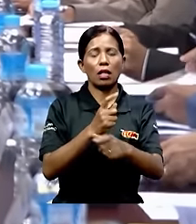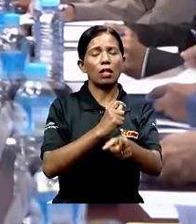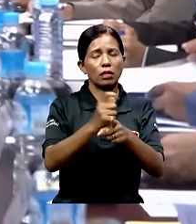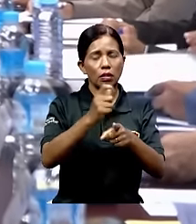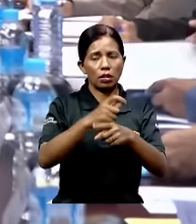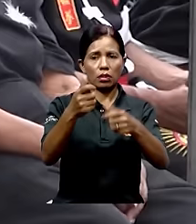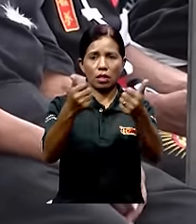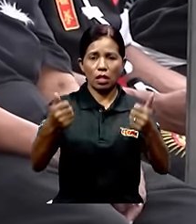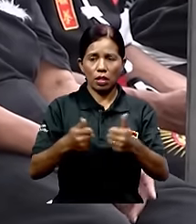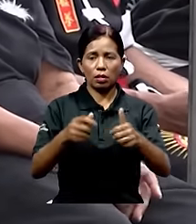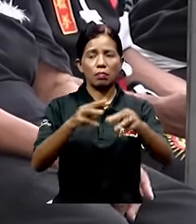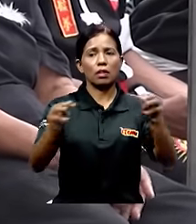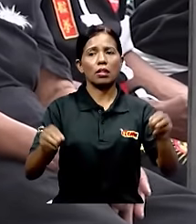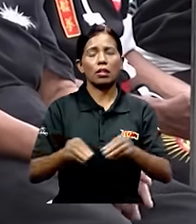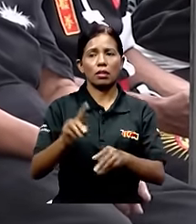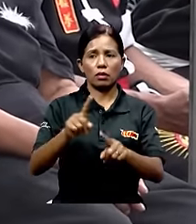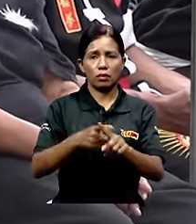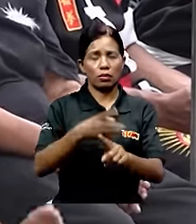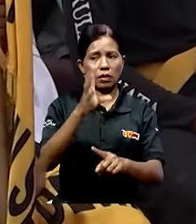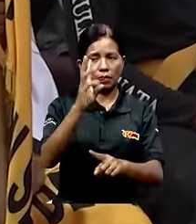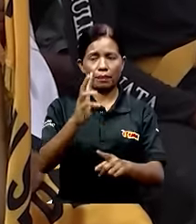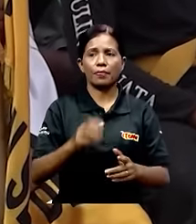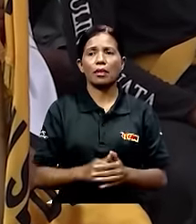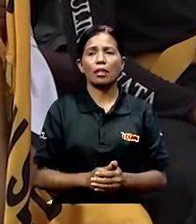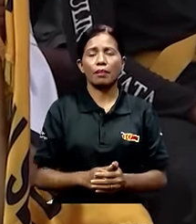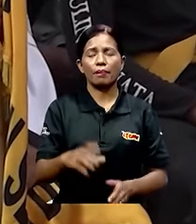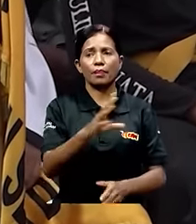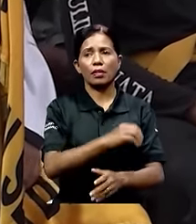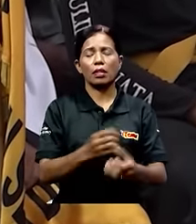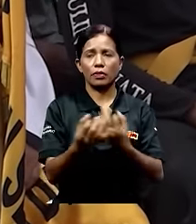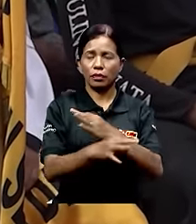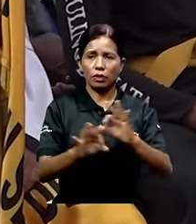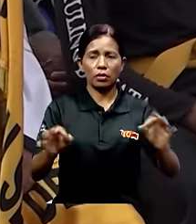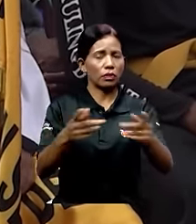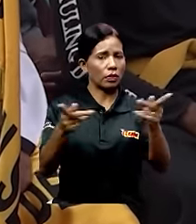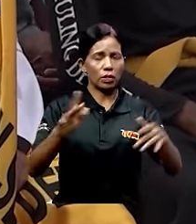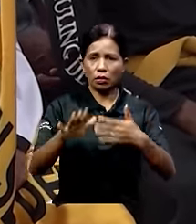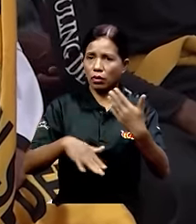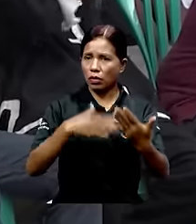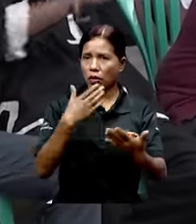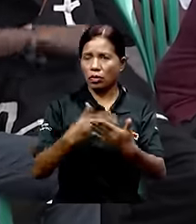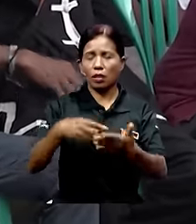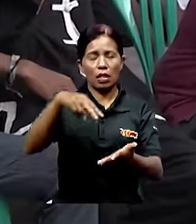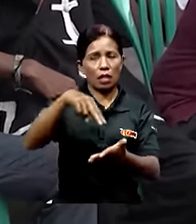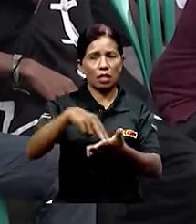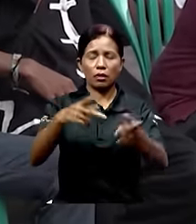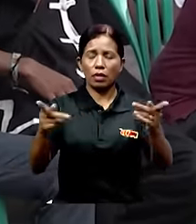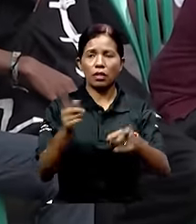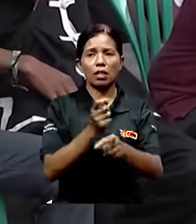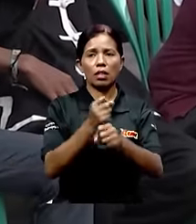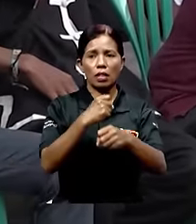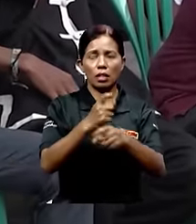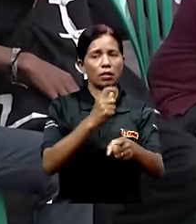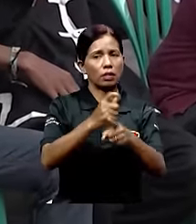marciais para período Fulang NE. Nunemos determina encerramento para fatin hotu ka instalação Siranebe Rodihalo